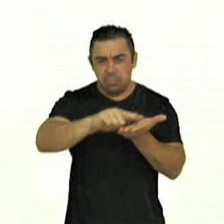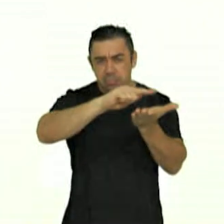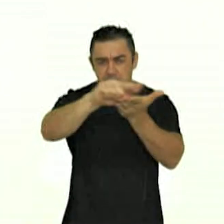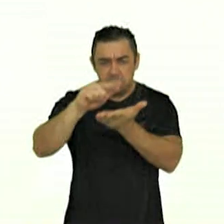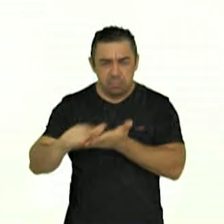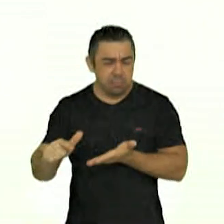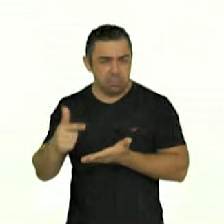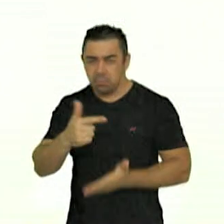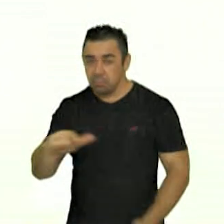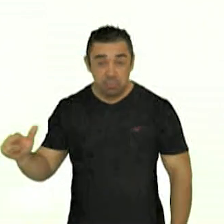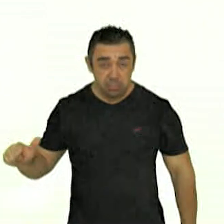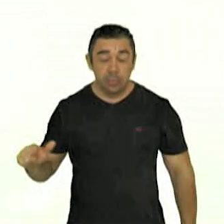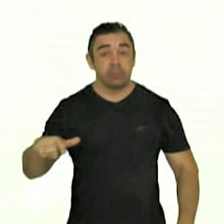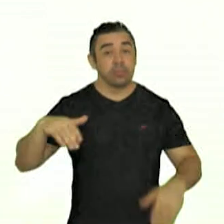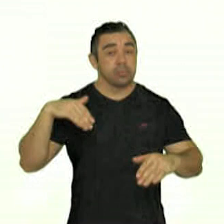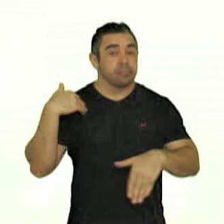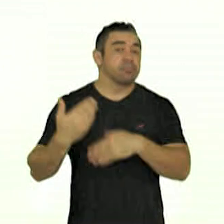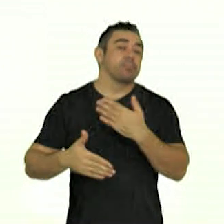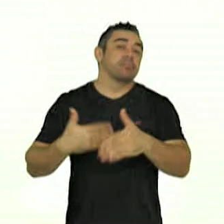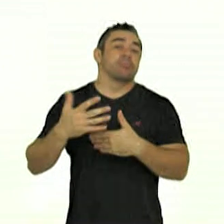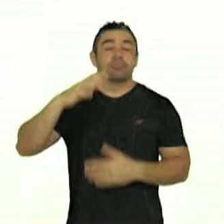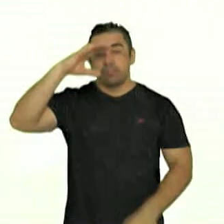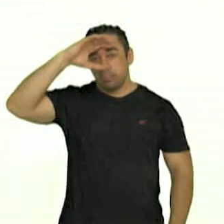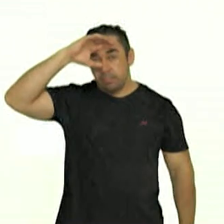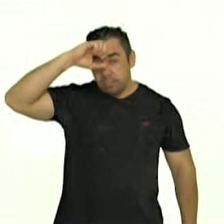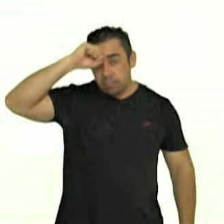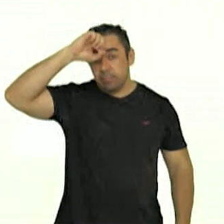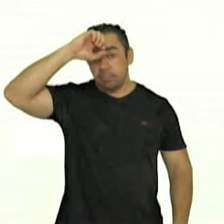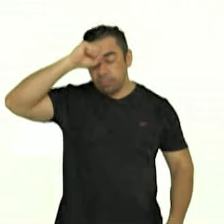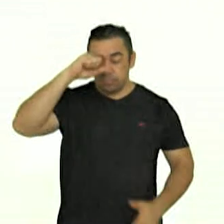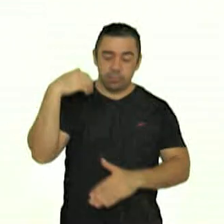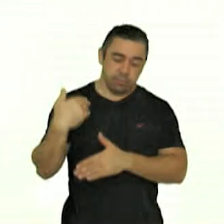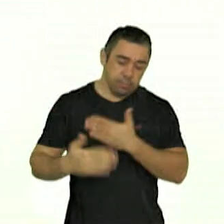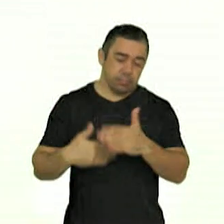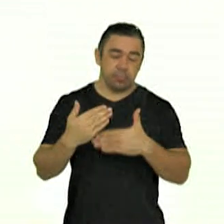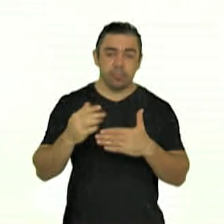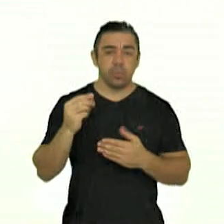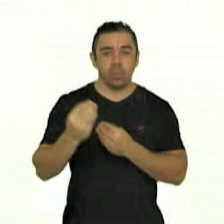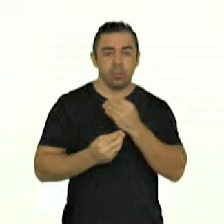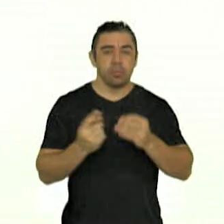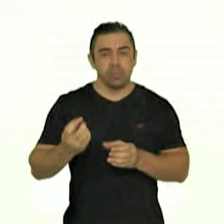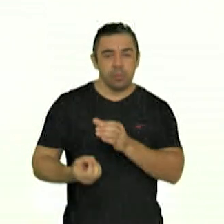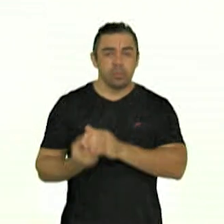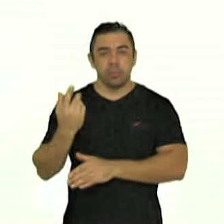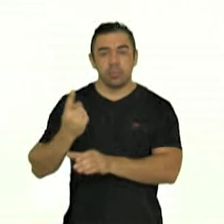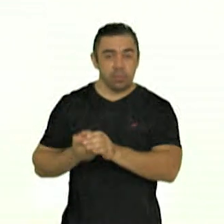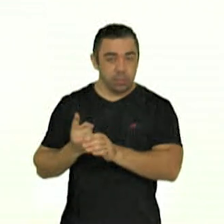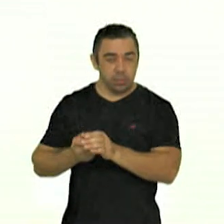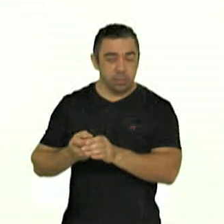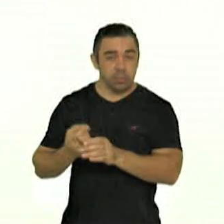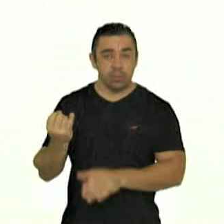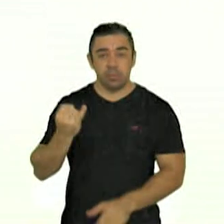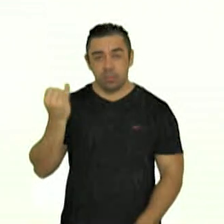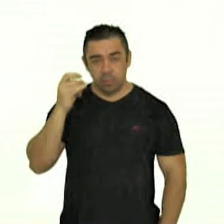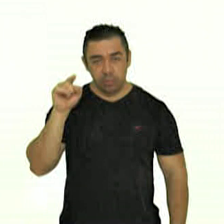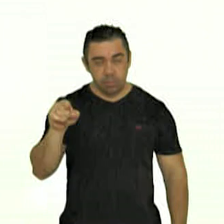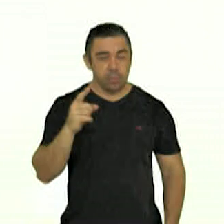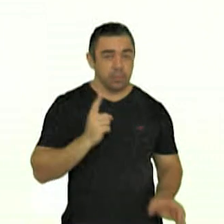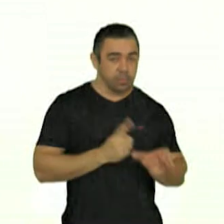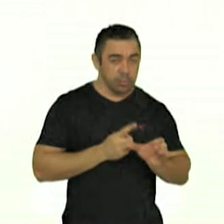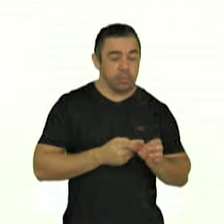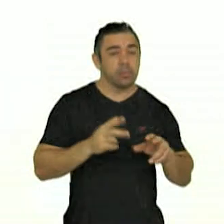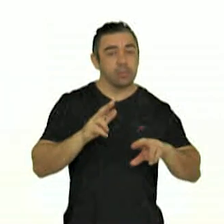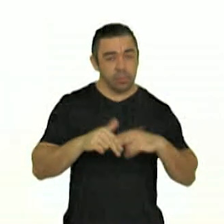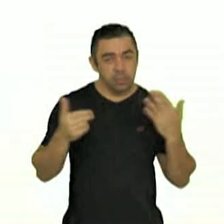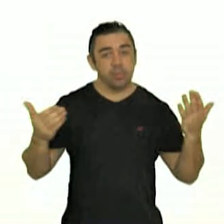foi aprendendo ao longo da sua história aí, da urbanização a importância das cidades. Por isso,